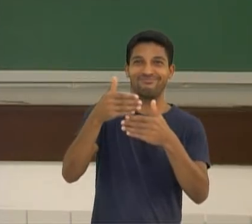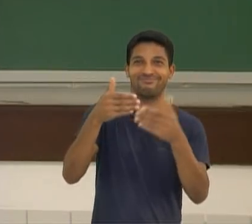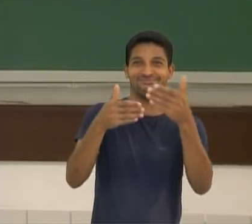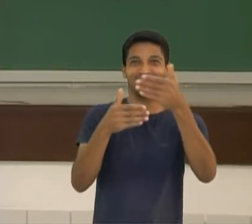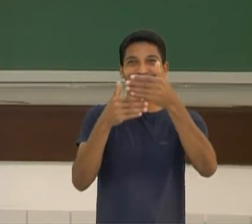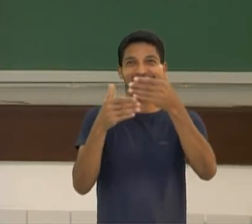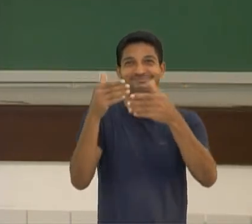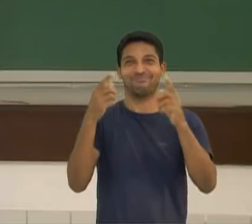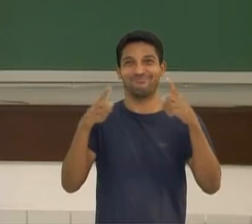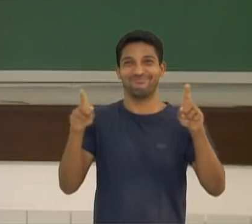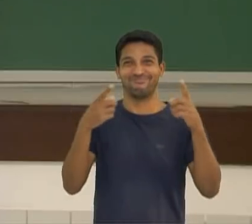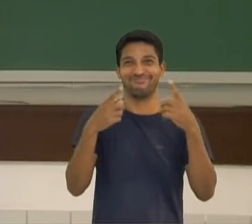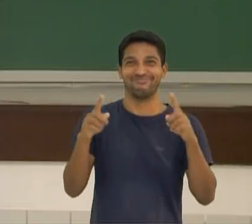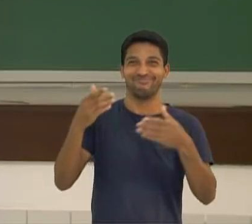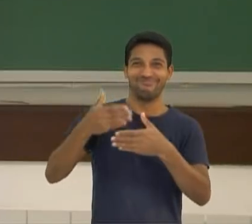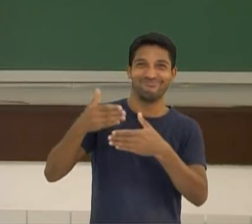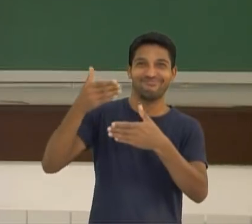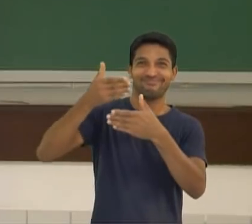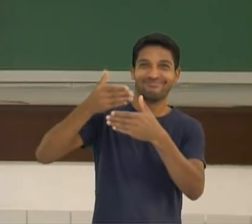vou passar na